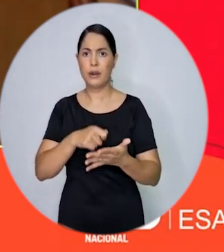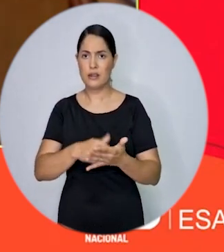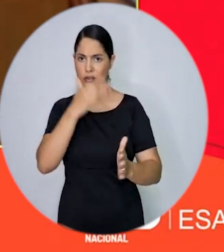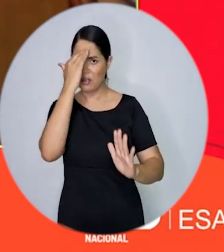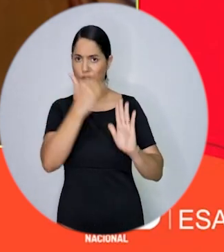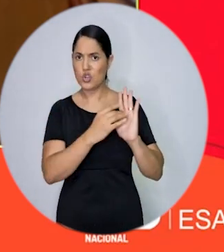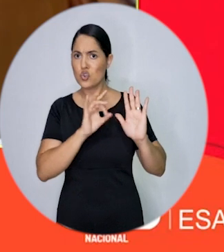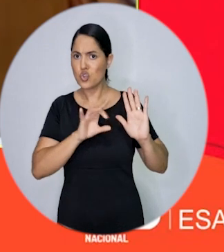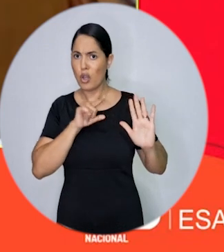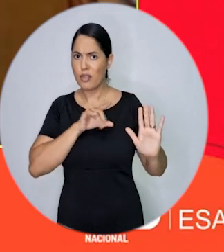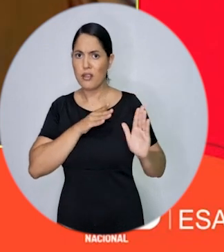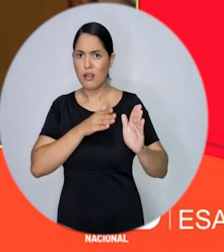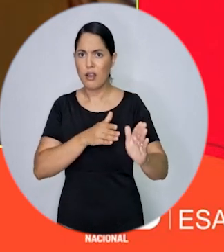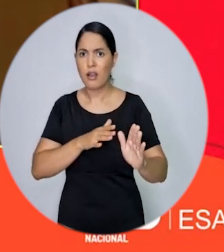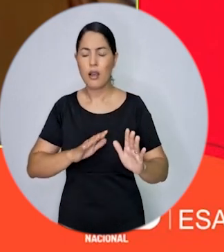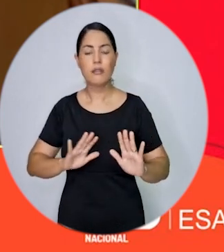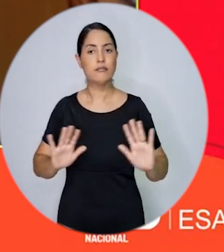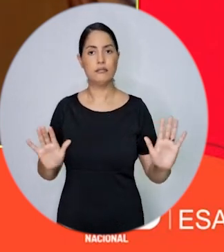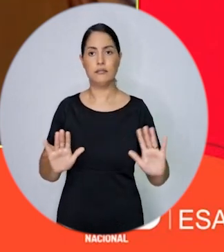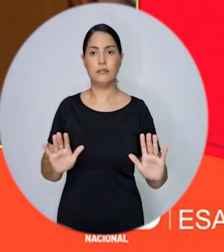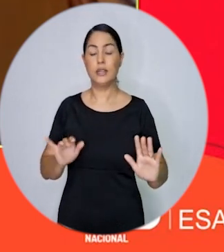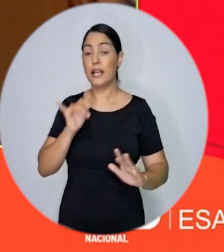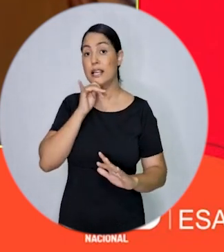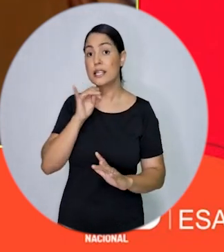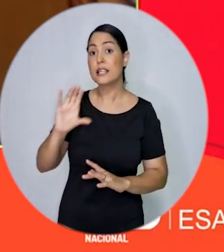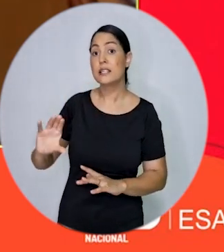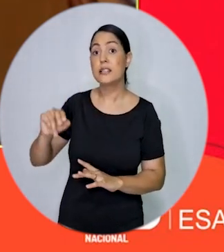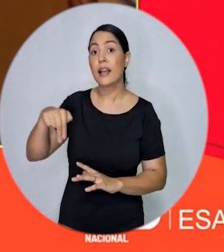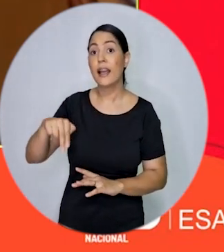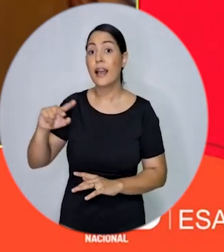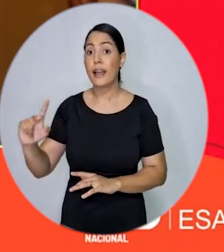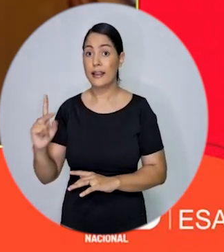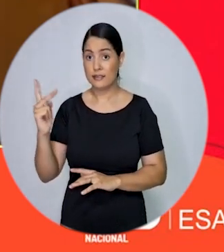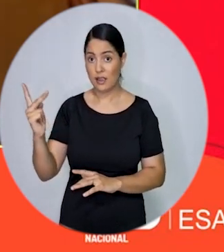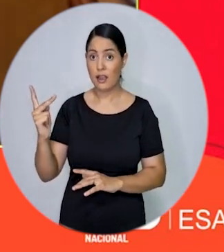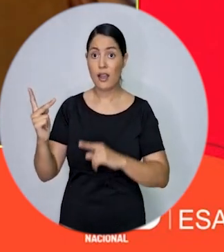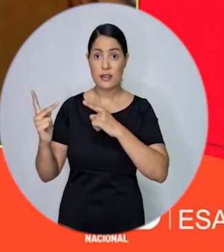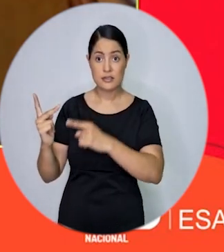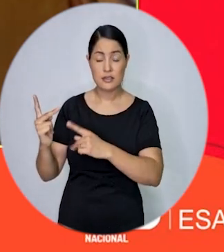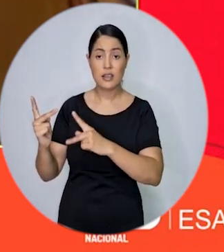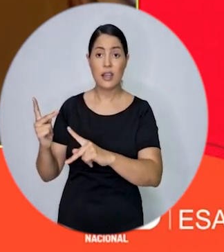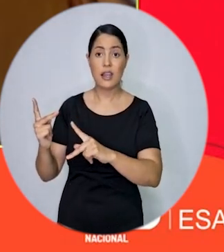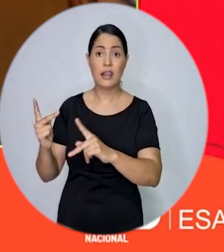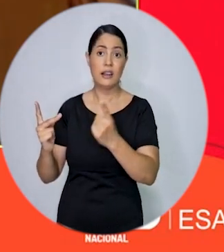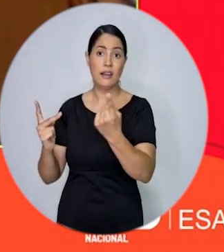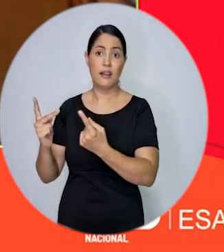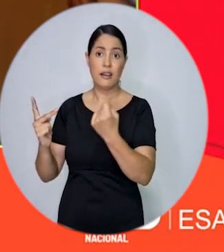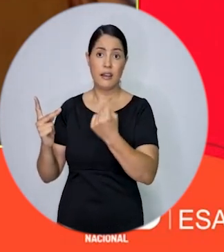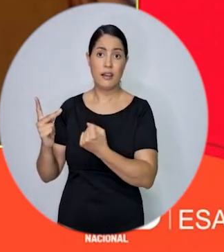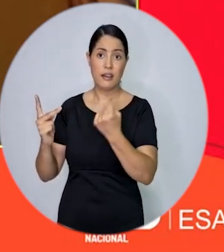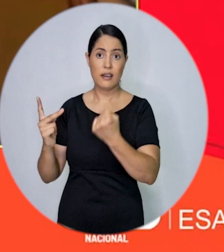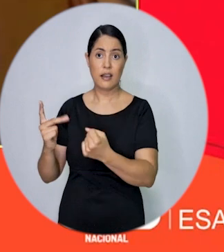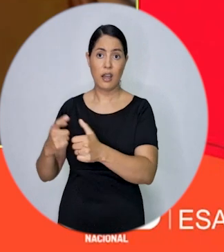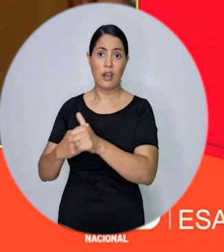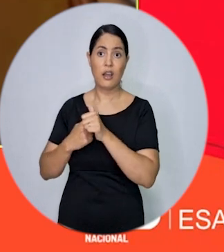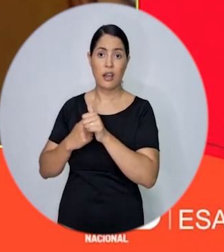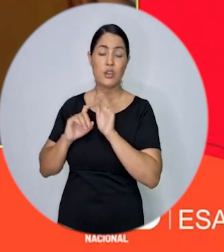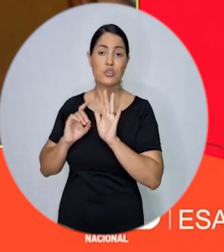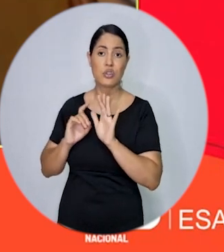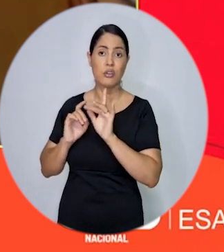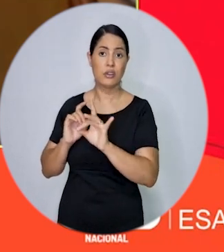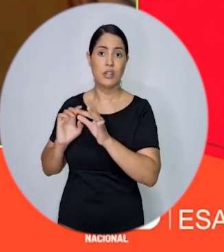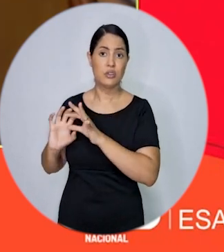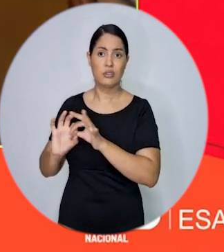obrigação. Então, eu só vou poder determinar a apreensão da CNH se o fulano estiver devendo o carro, né?